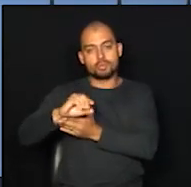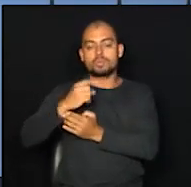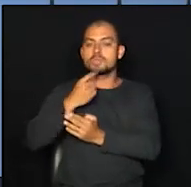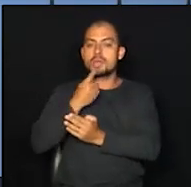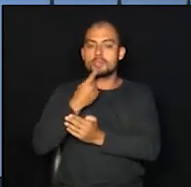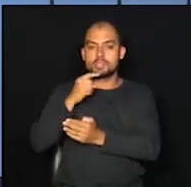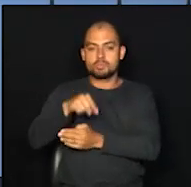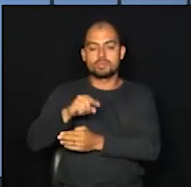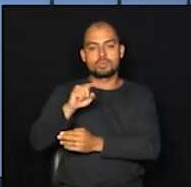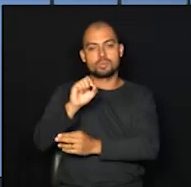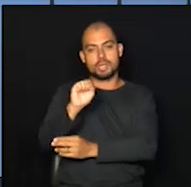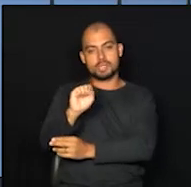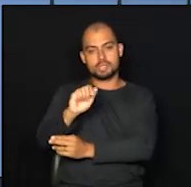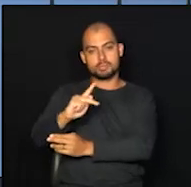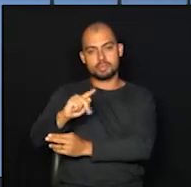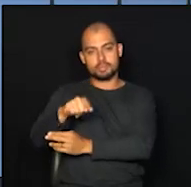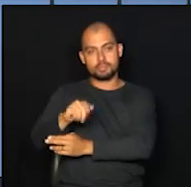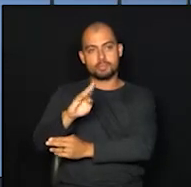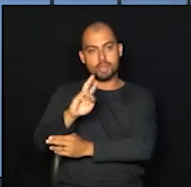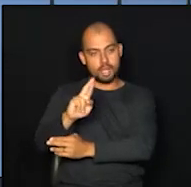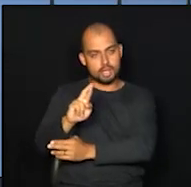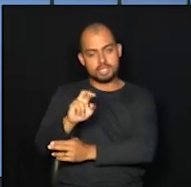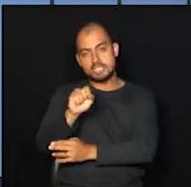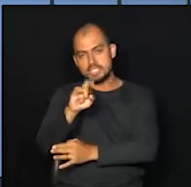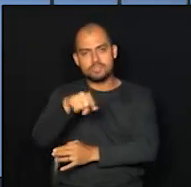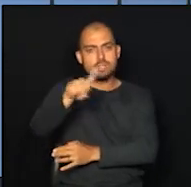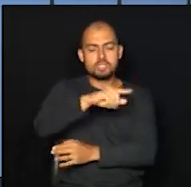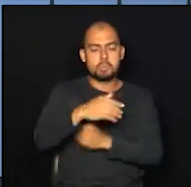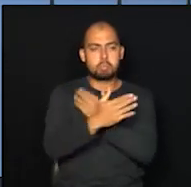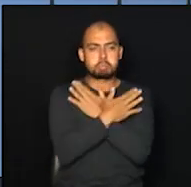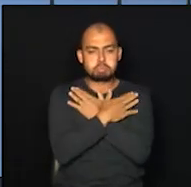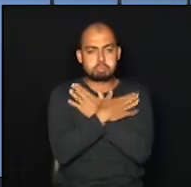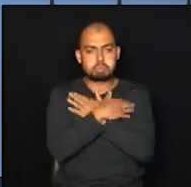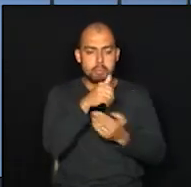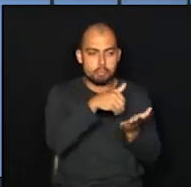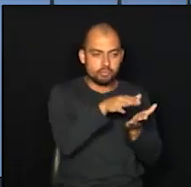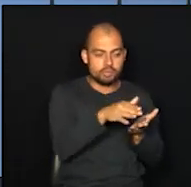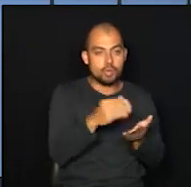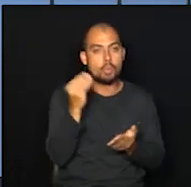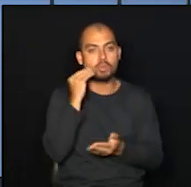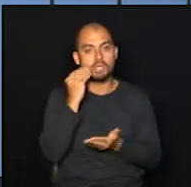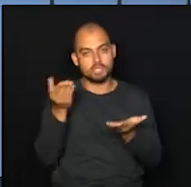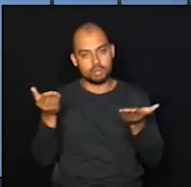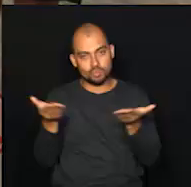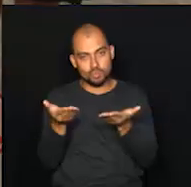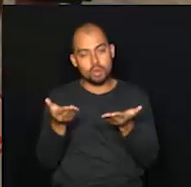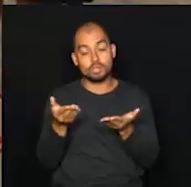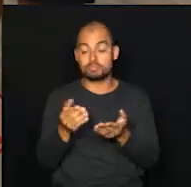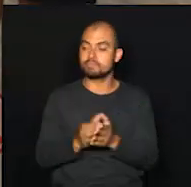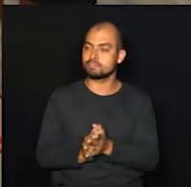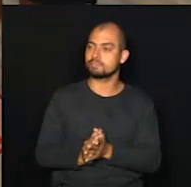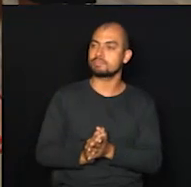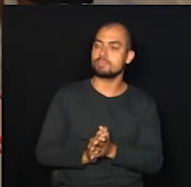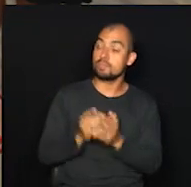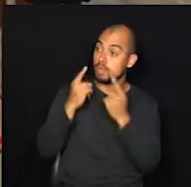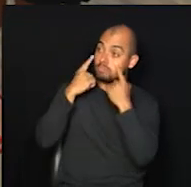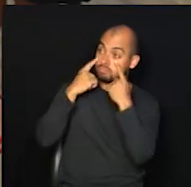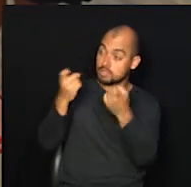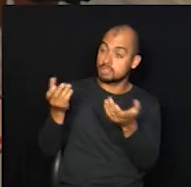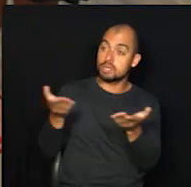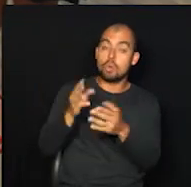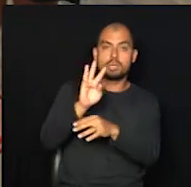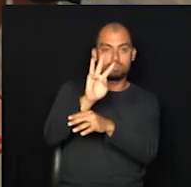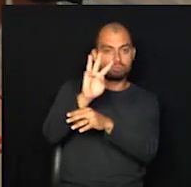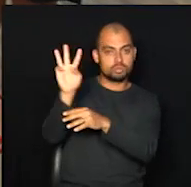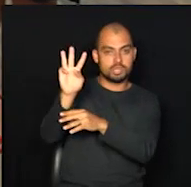cepat.campinas.sp.gov.br. Você que, de repente, ficou desempregado nesse período de pandemia, tá aí uma oportunidade. E é interessante também confirmar no